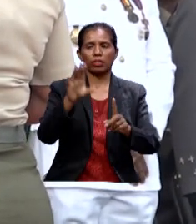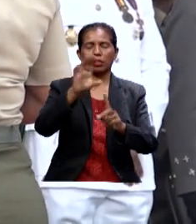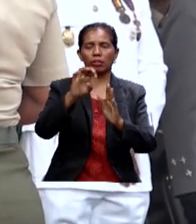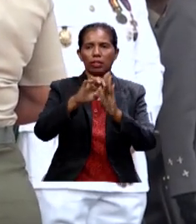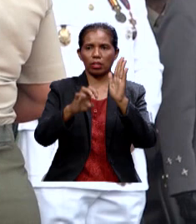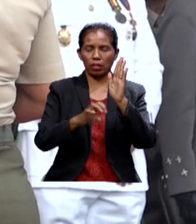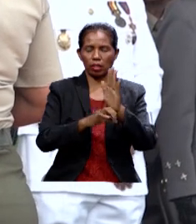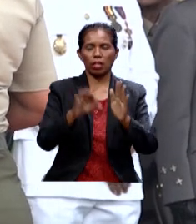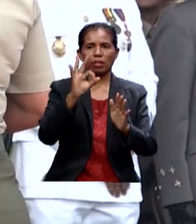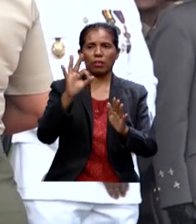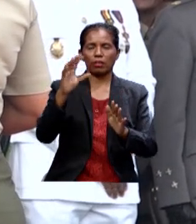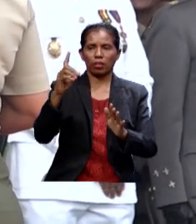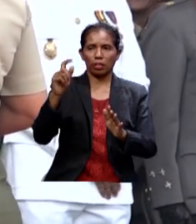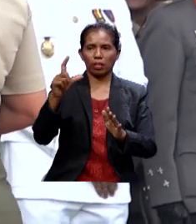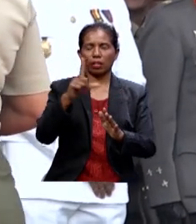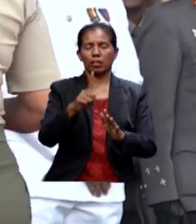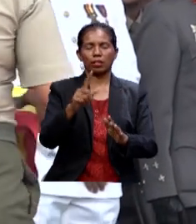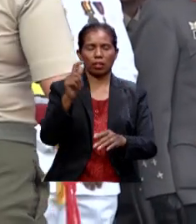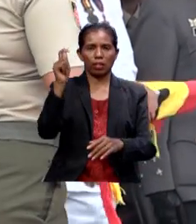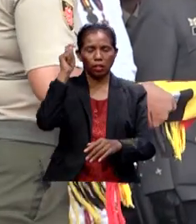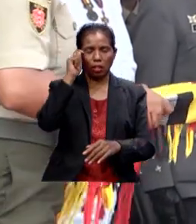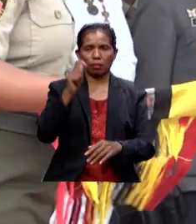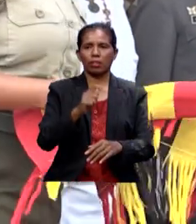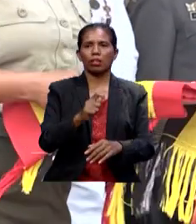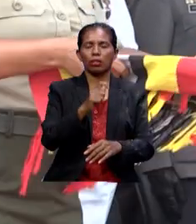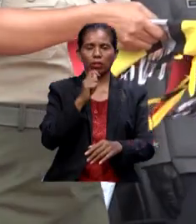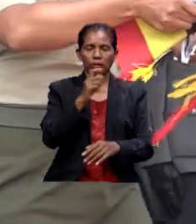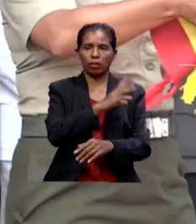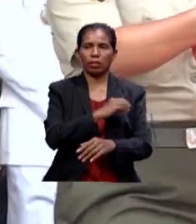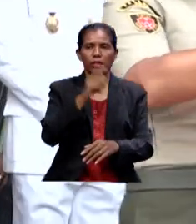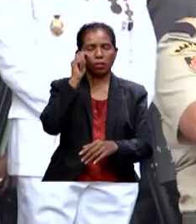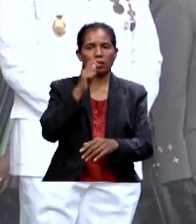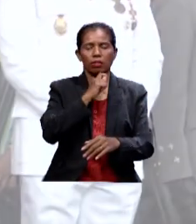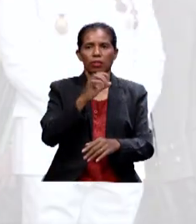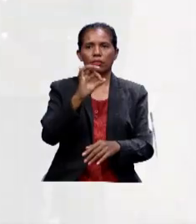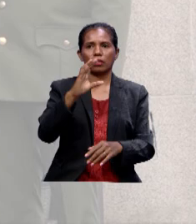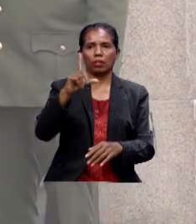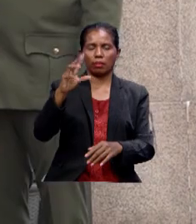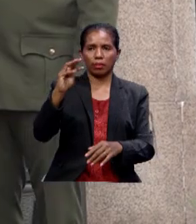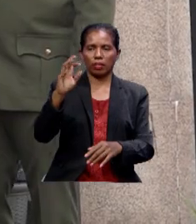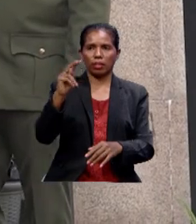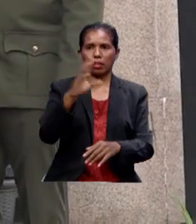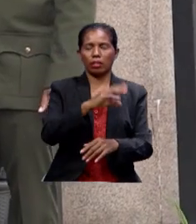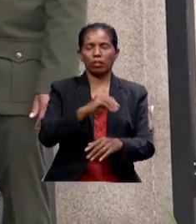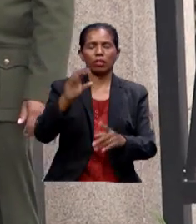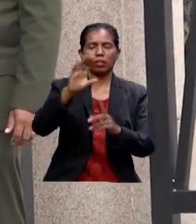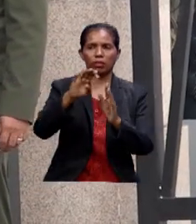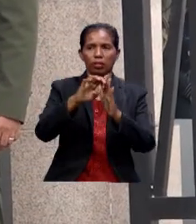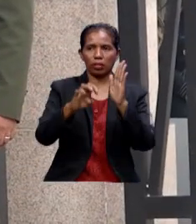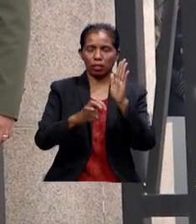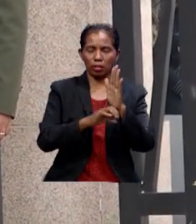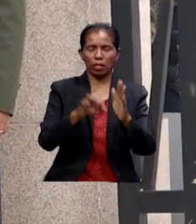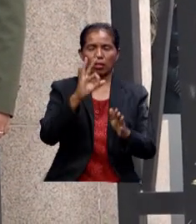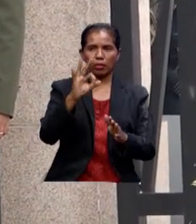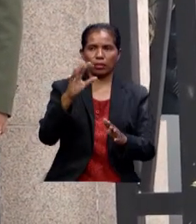general FF Detelli, major general Taur Matanruak, brigadeiro general FF Detelli Filomeno da Paixão de Jesus, eis se festaram maior general FF